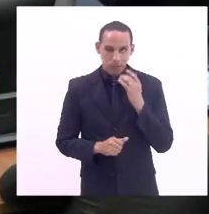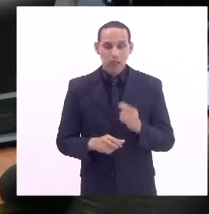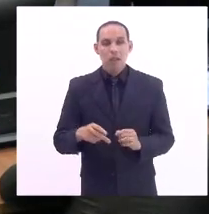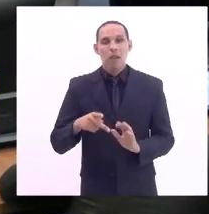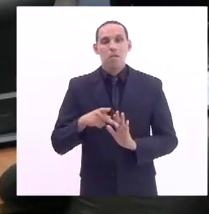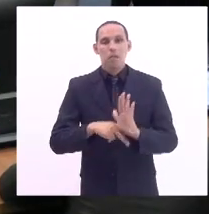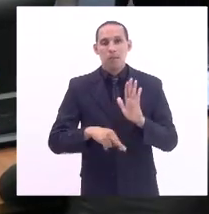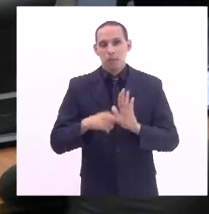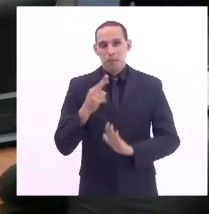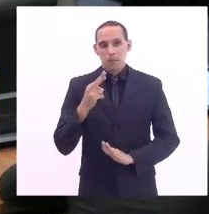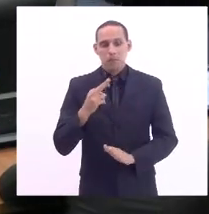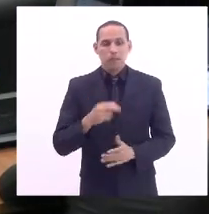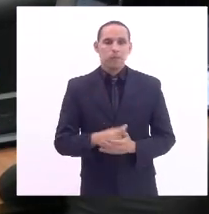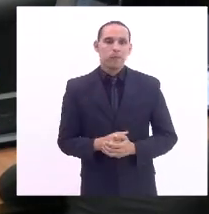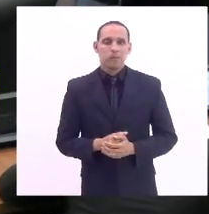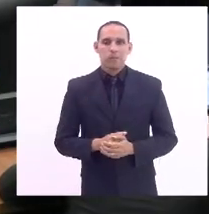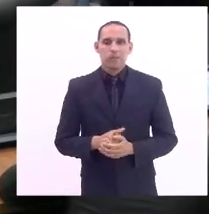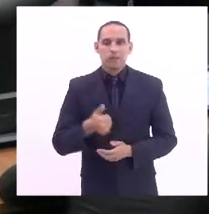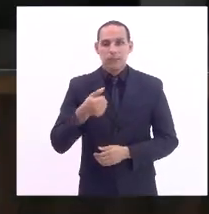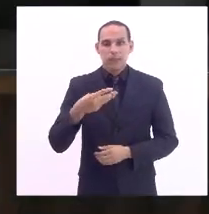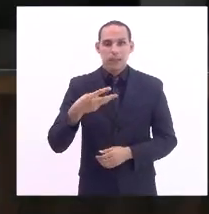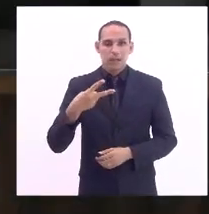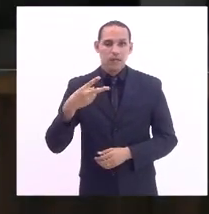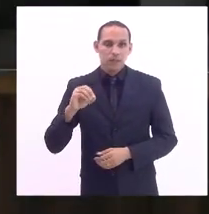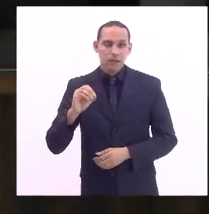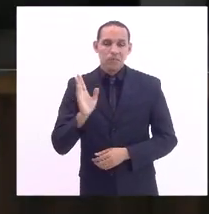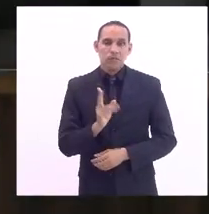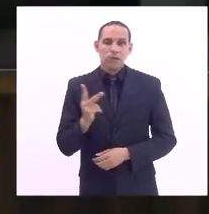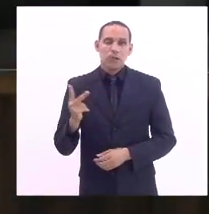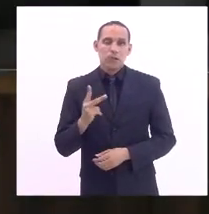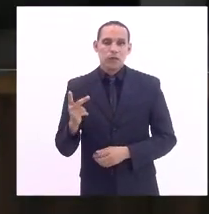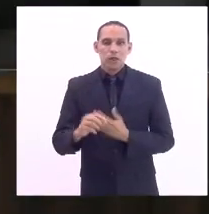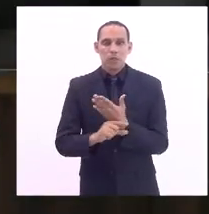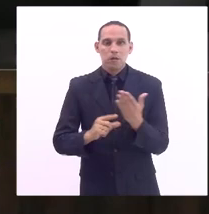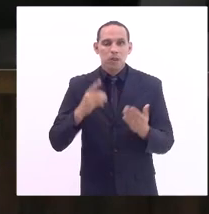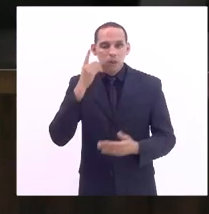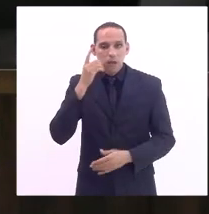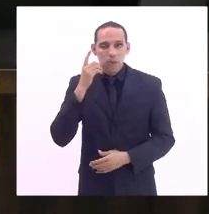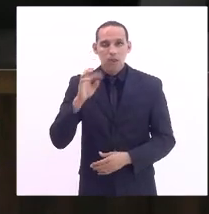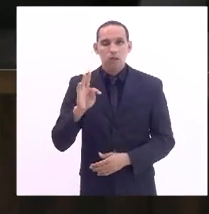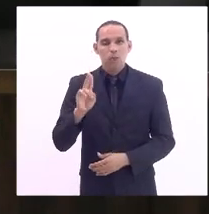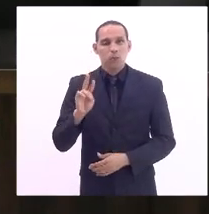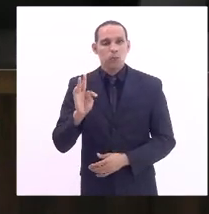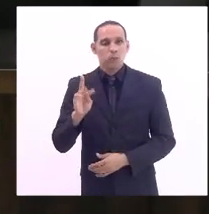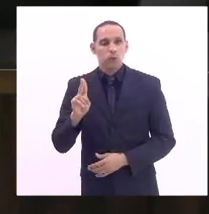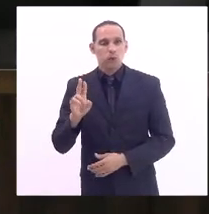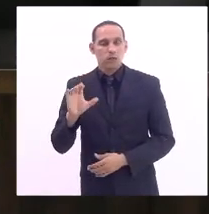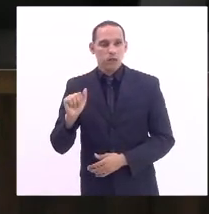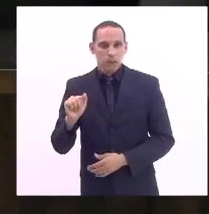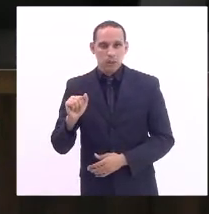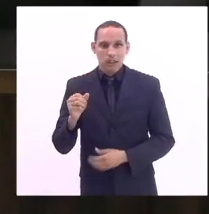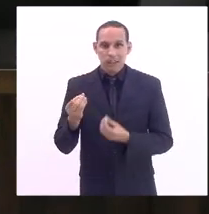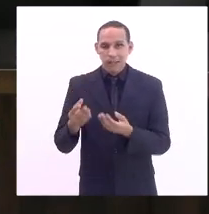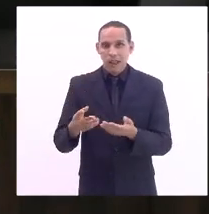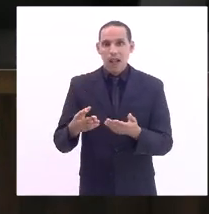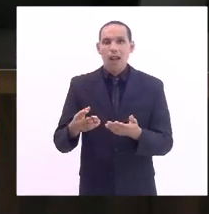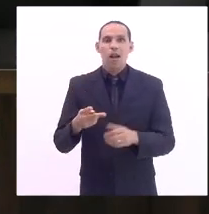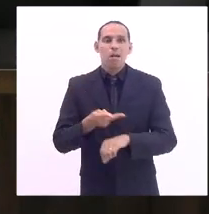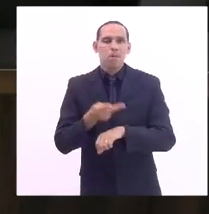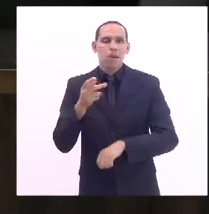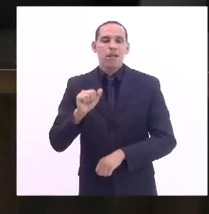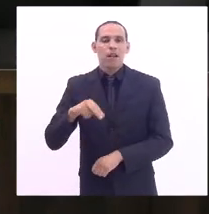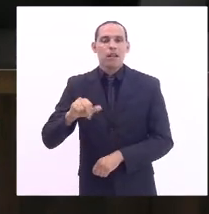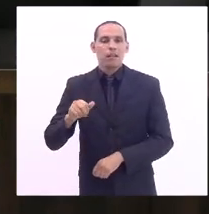Projeto de resolução 1320 de 22, de autoria do deputado Gustavo Tutuca, que concede o prêmio Ana Nery